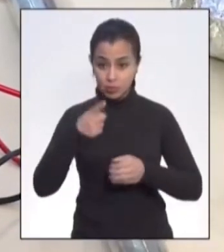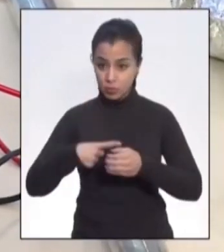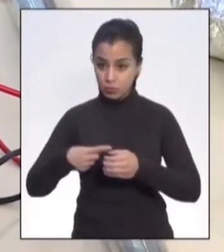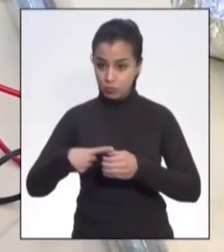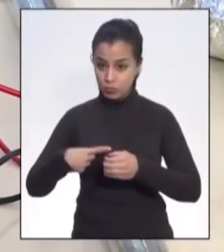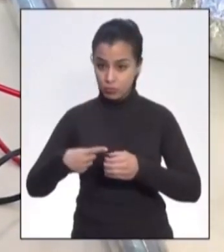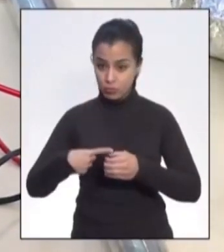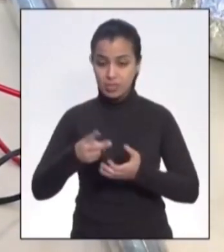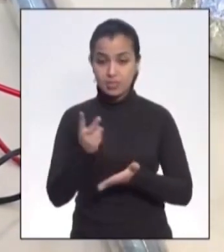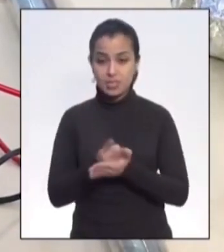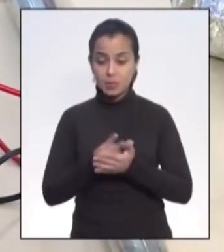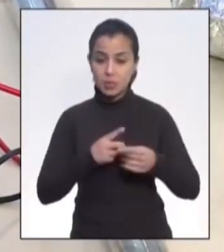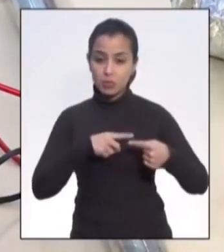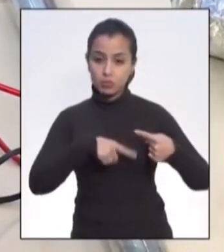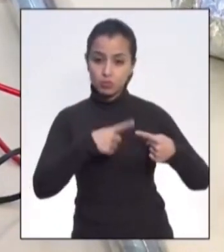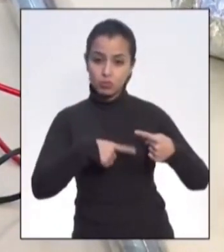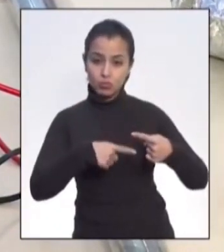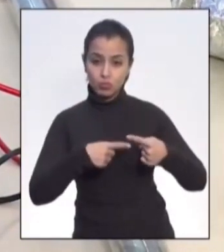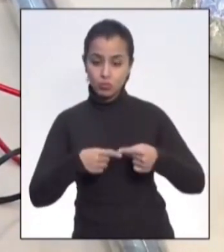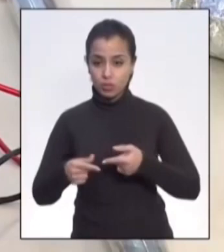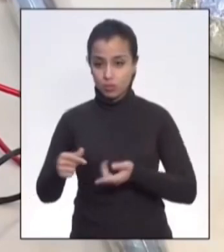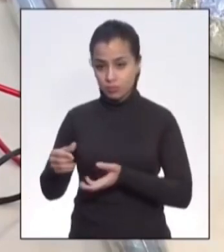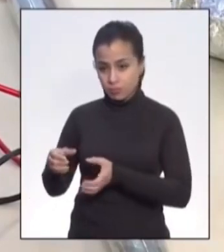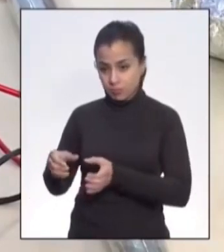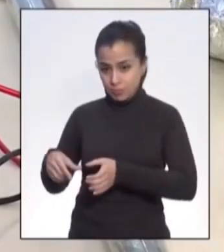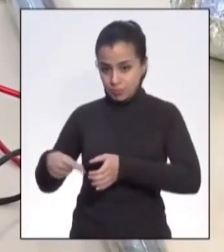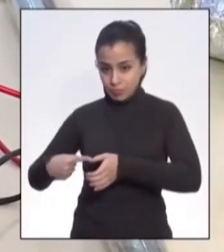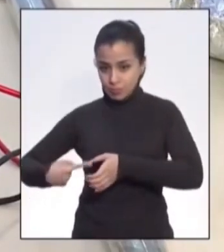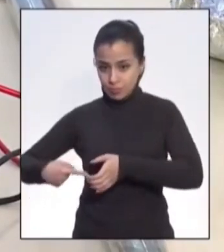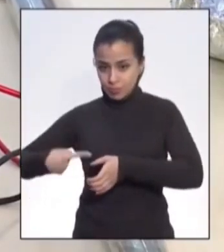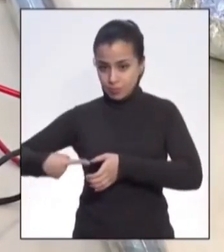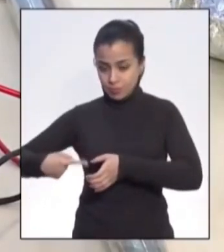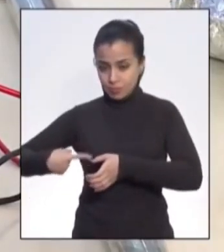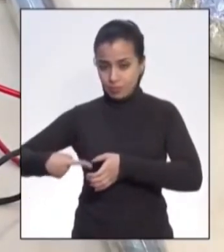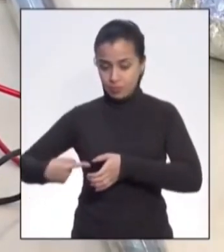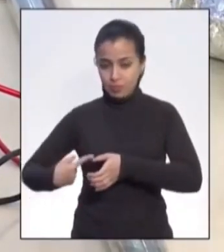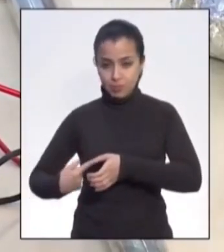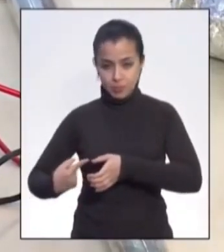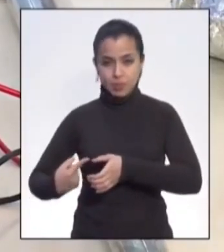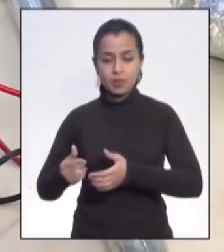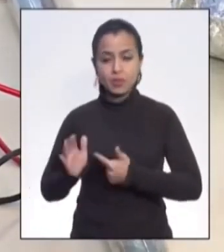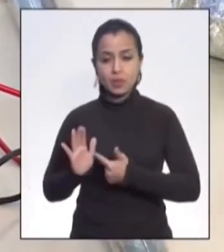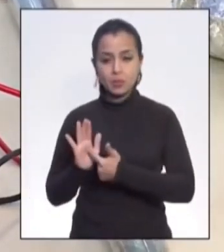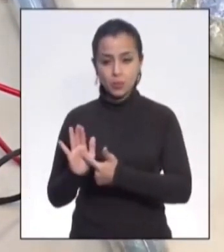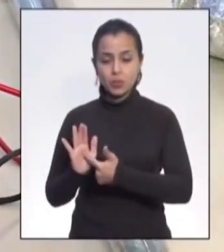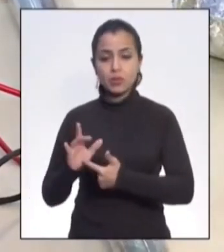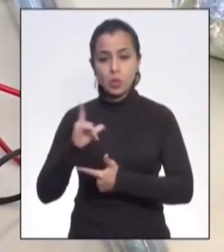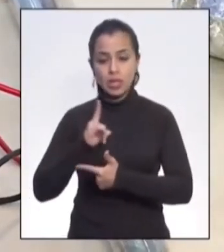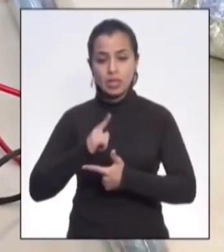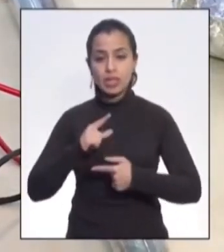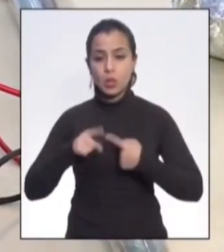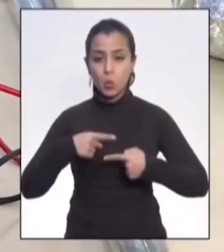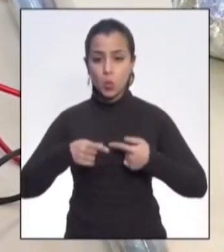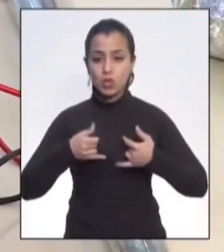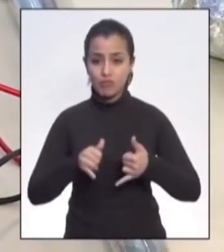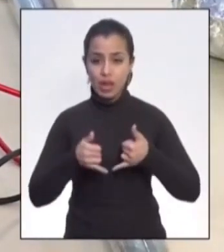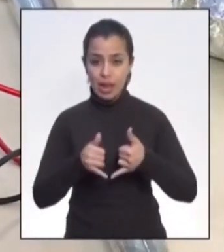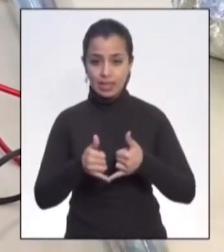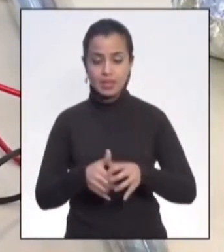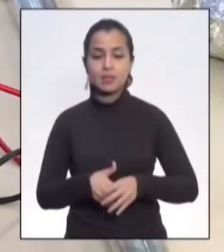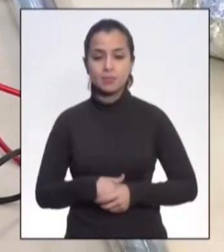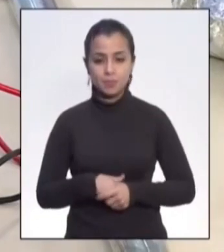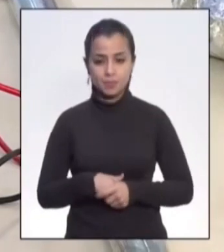está mostrando a tensão, mas isso está servindo apenas para qualificar para nós que a gente está tendo aí corrente